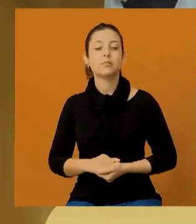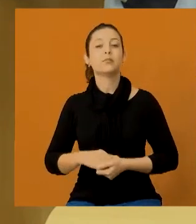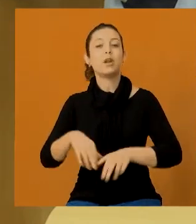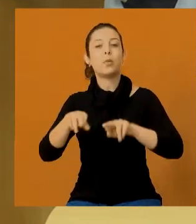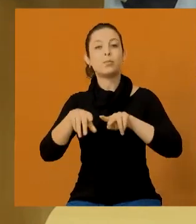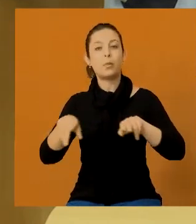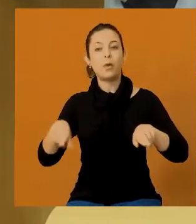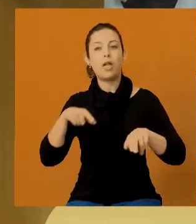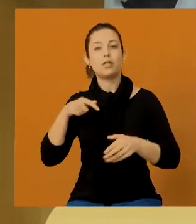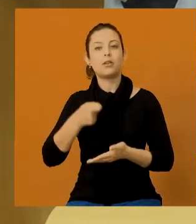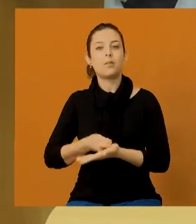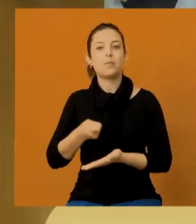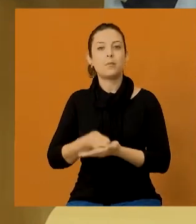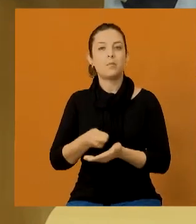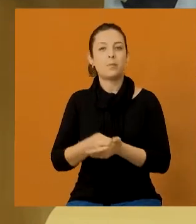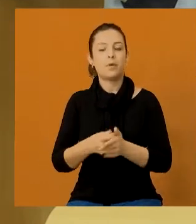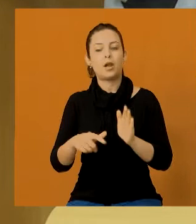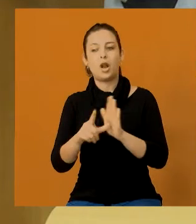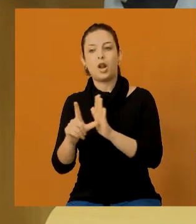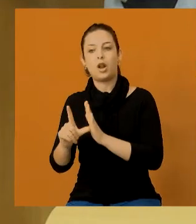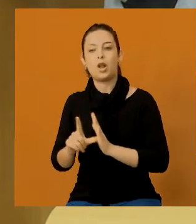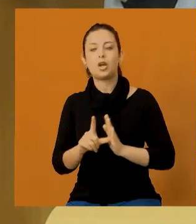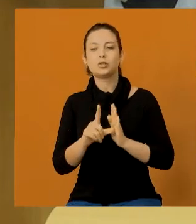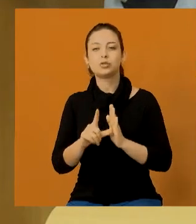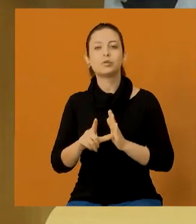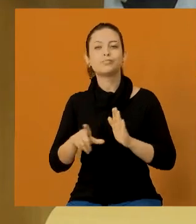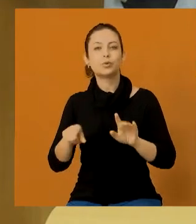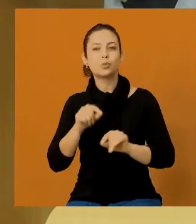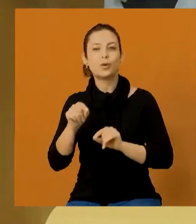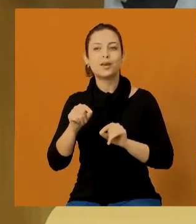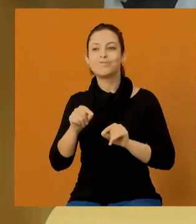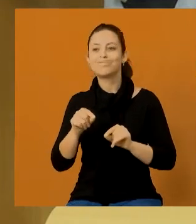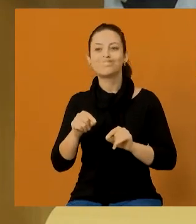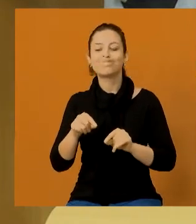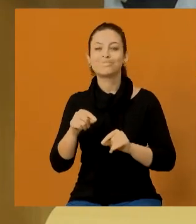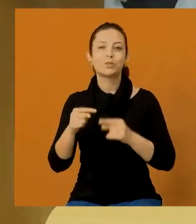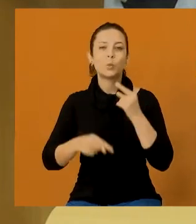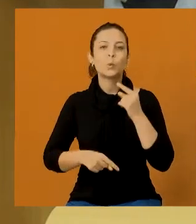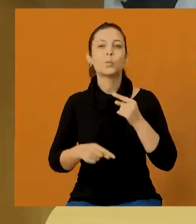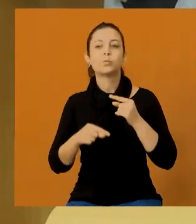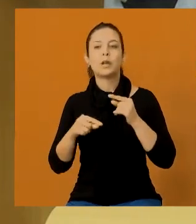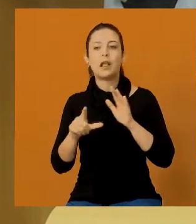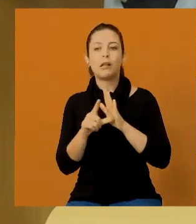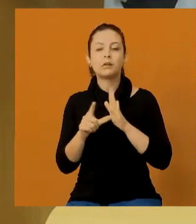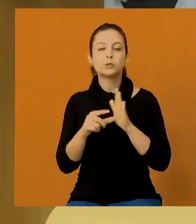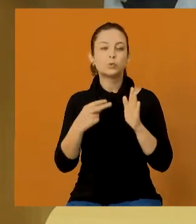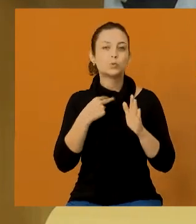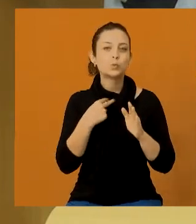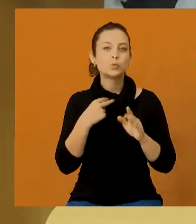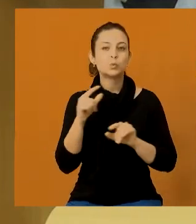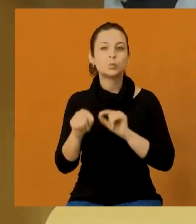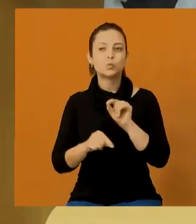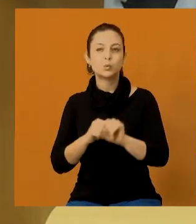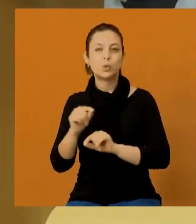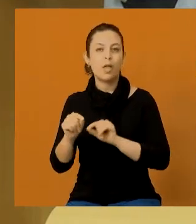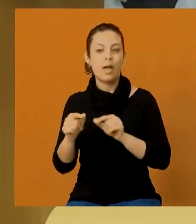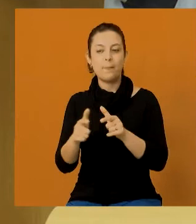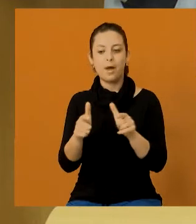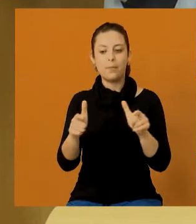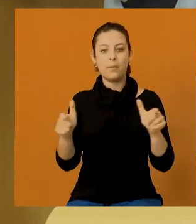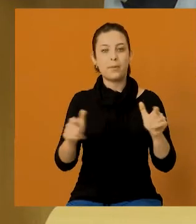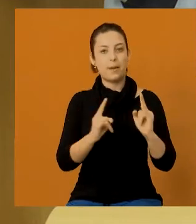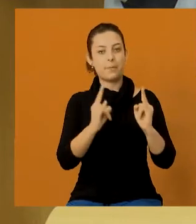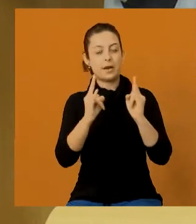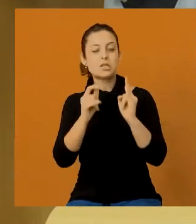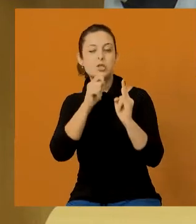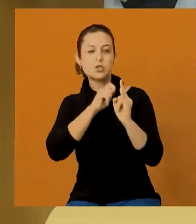Ademais, esta imposição aos estabelecimentos comerciais inviabilizaria o comércio do município de Jacareí, tendo em vista que a maioria dos